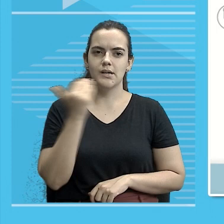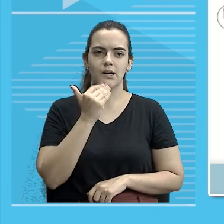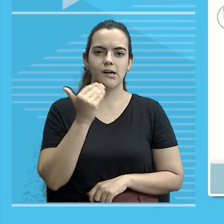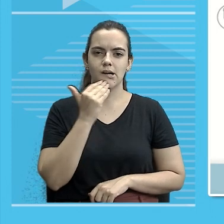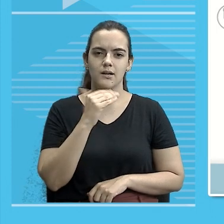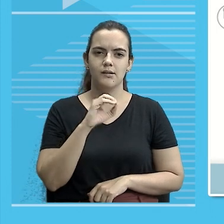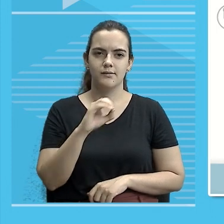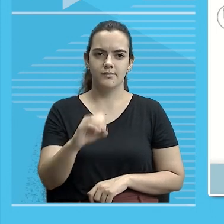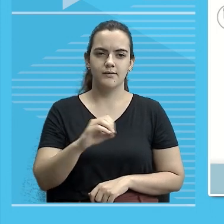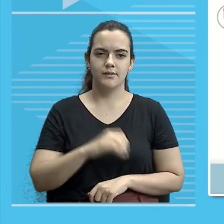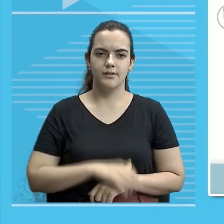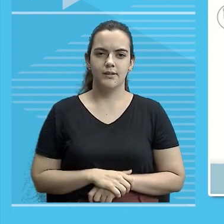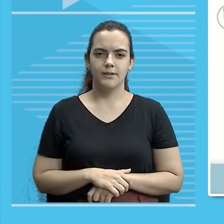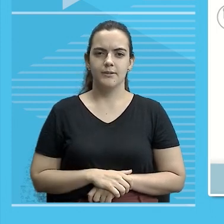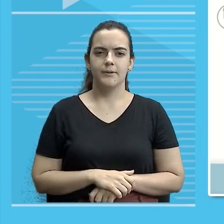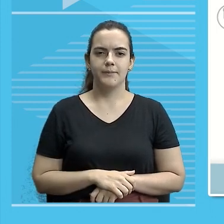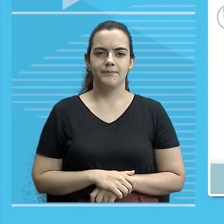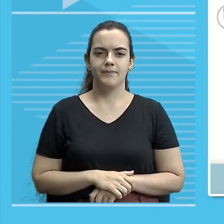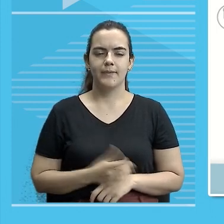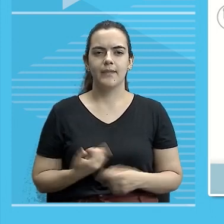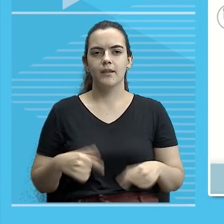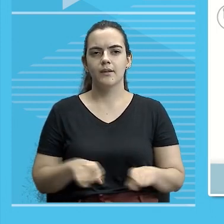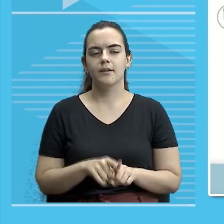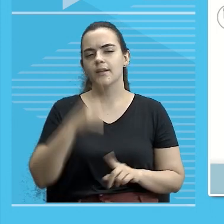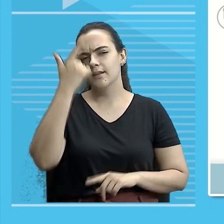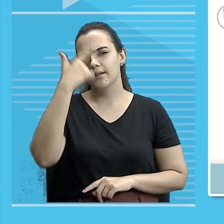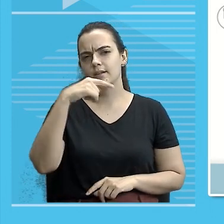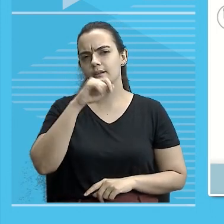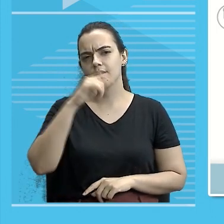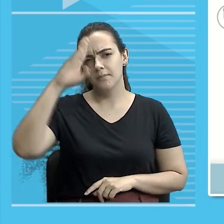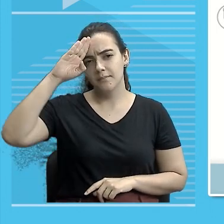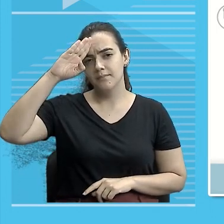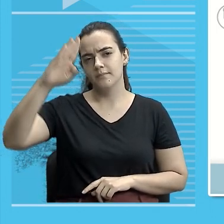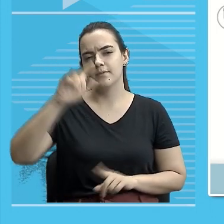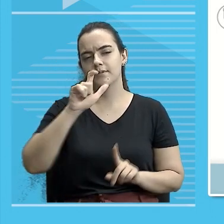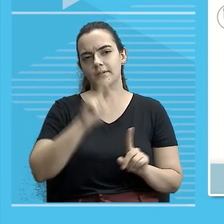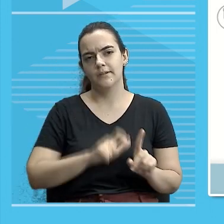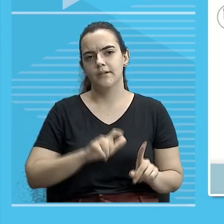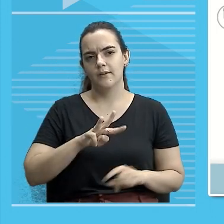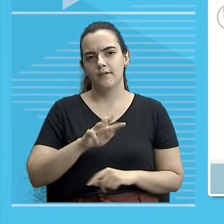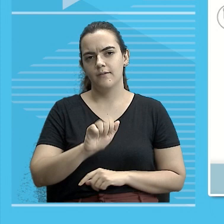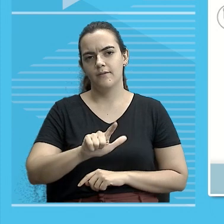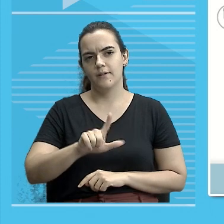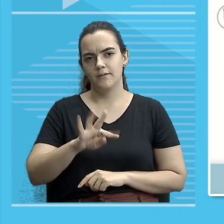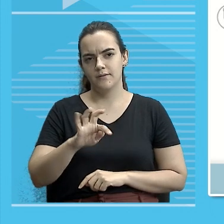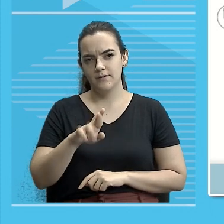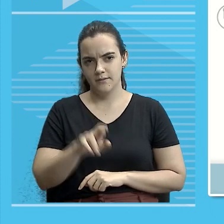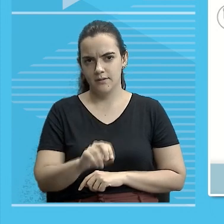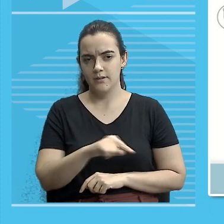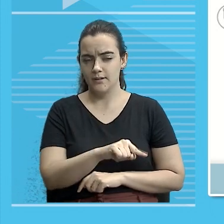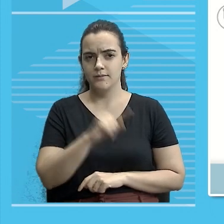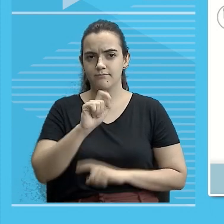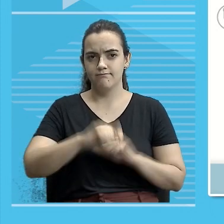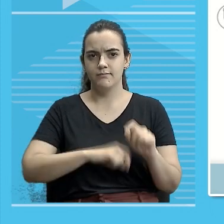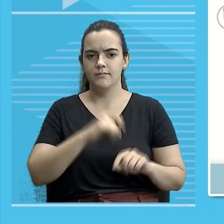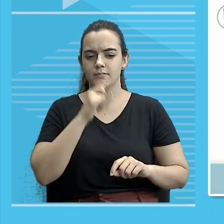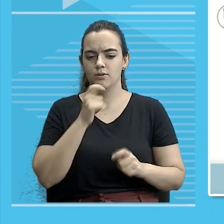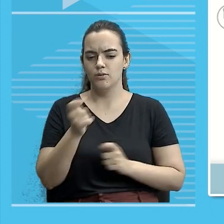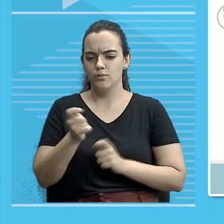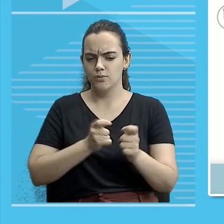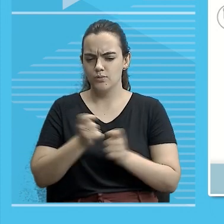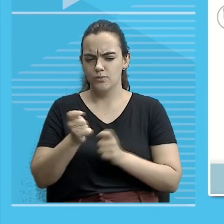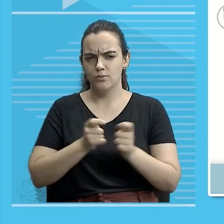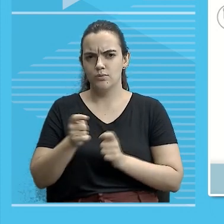pai do controle estatístico foi o Walter gente isso aqui é considerado o pai do controle estatístico